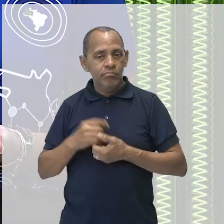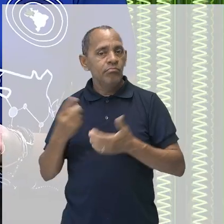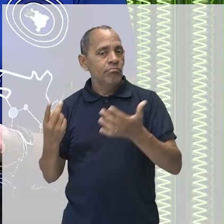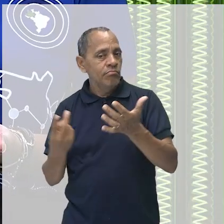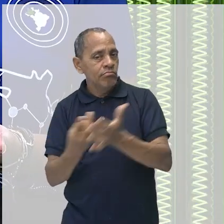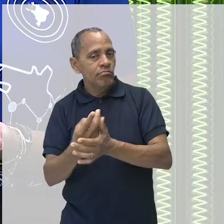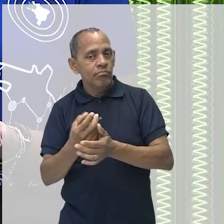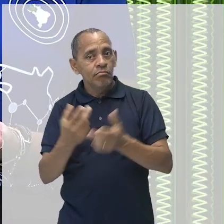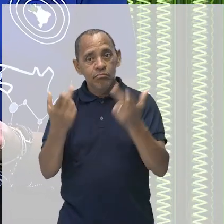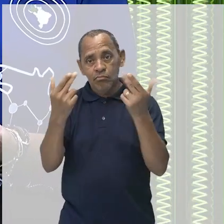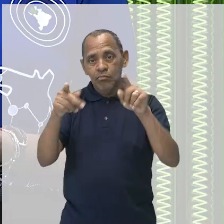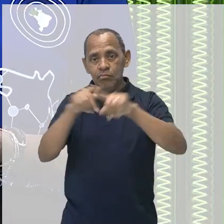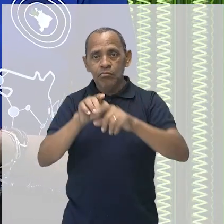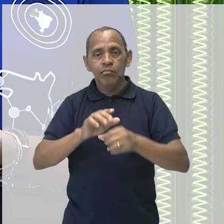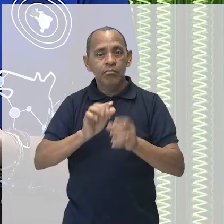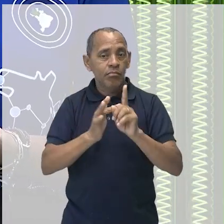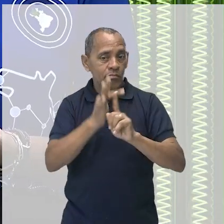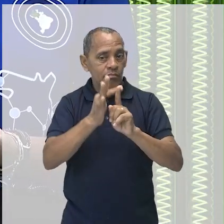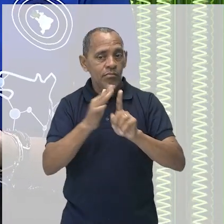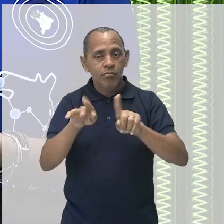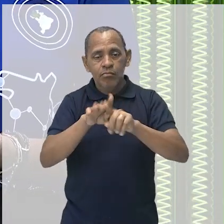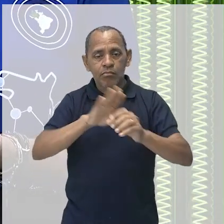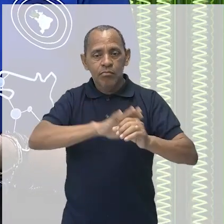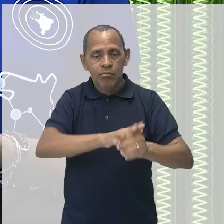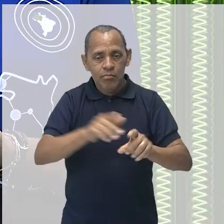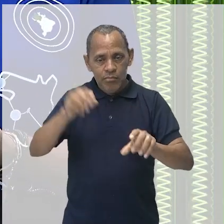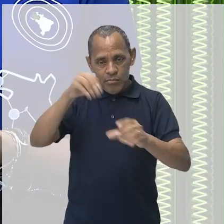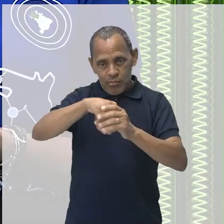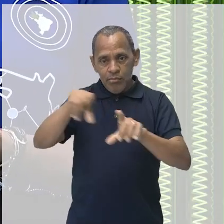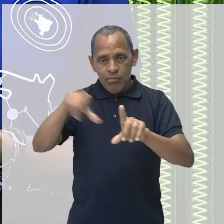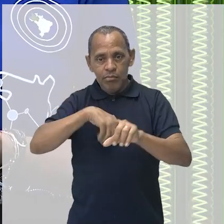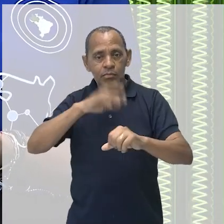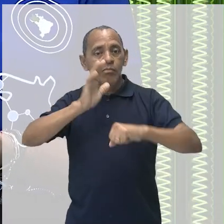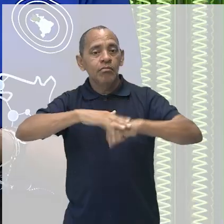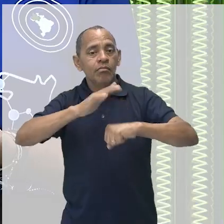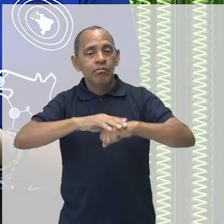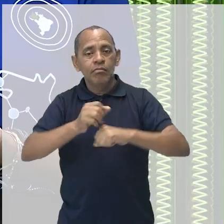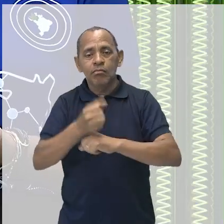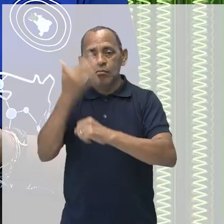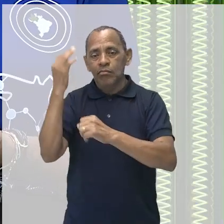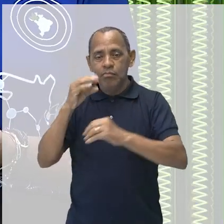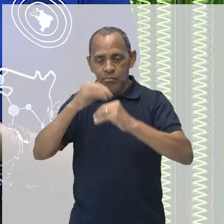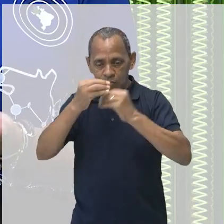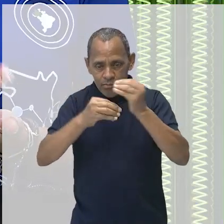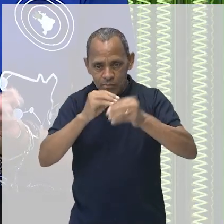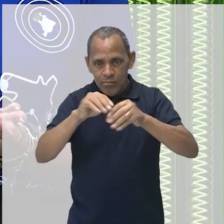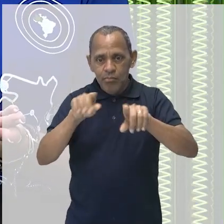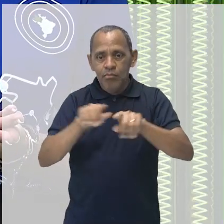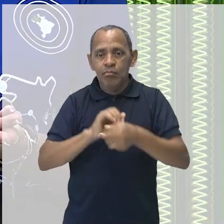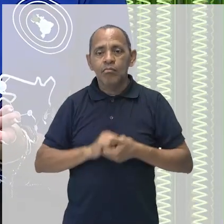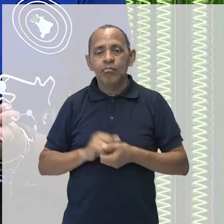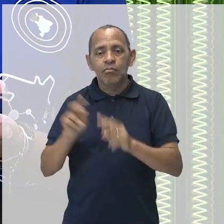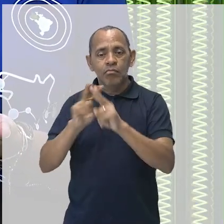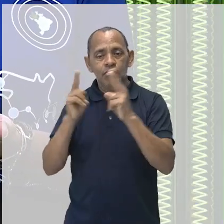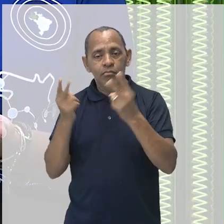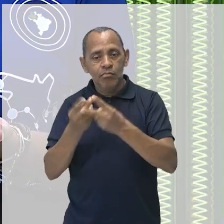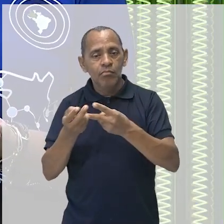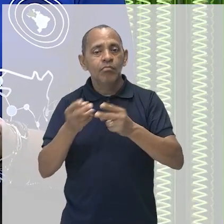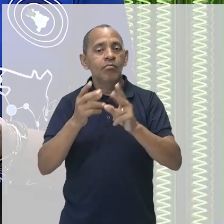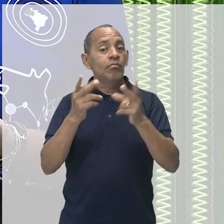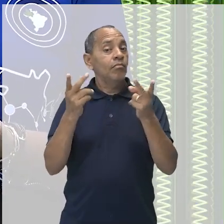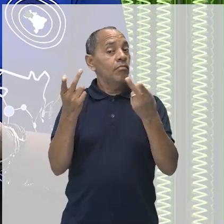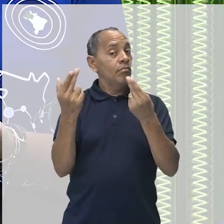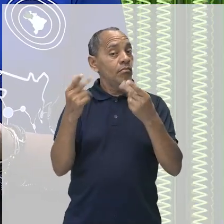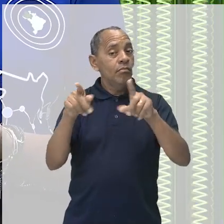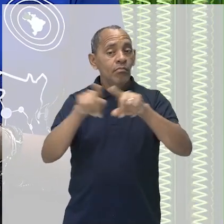temperatura e pressão, dentro delas existe a mesma quantidade de moléculas, ou seja, um volume igual mais